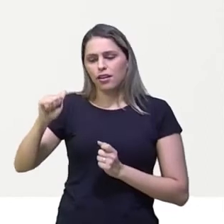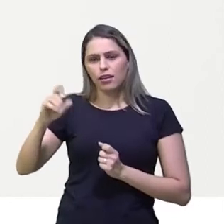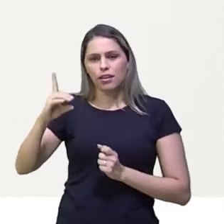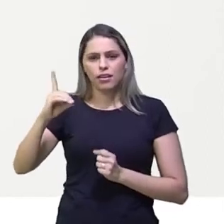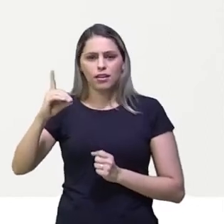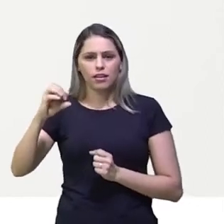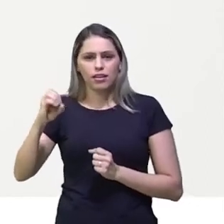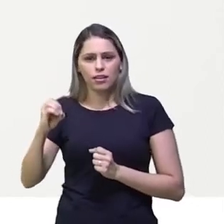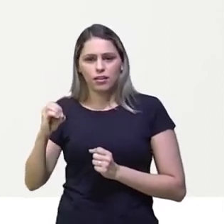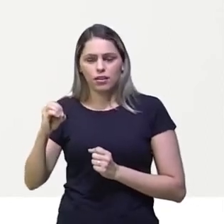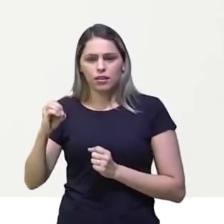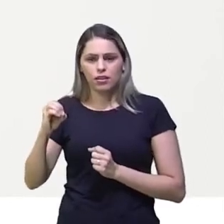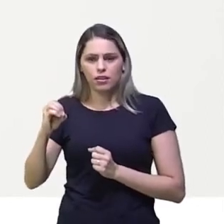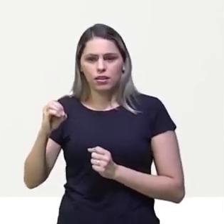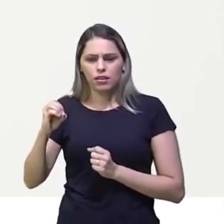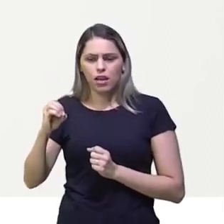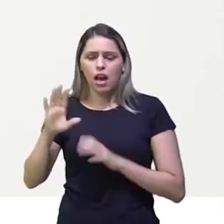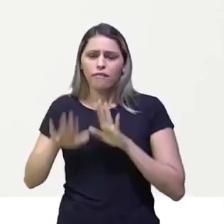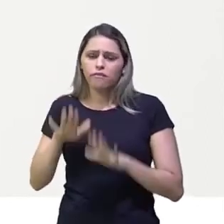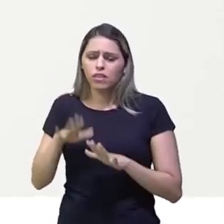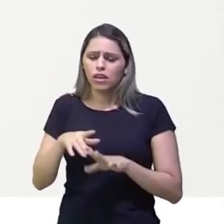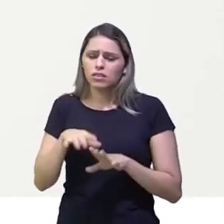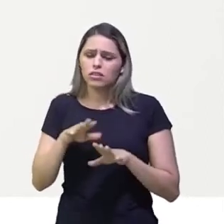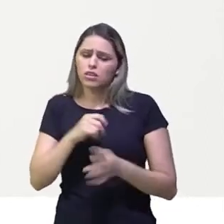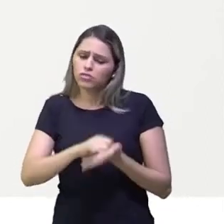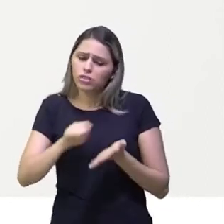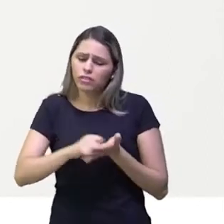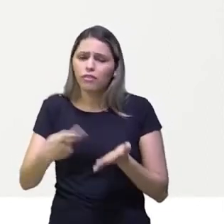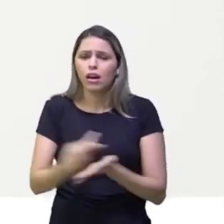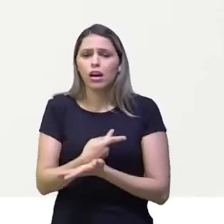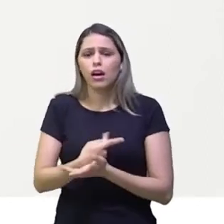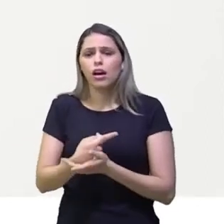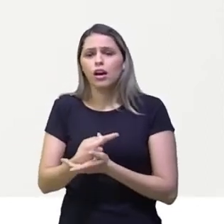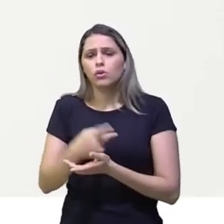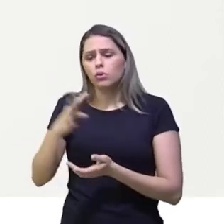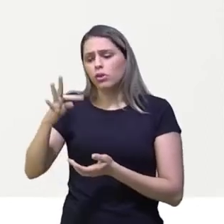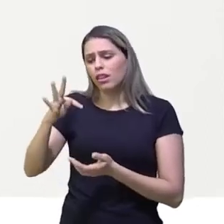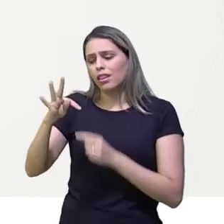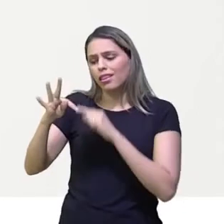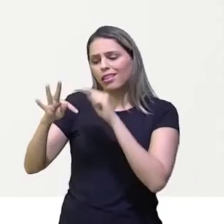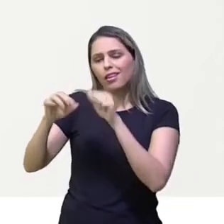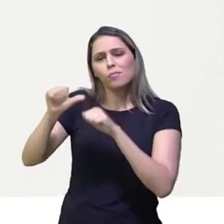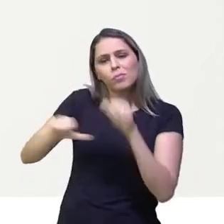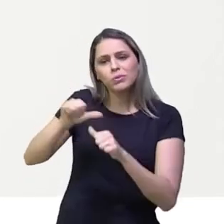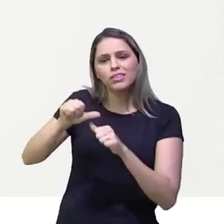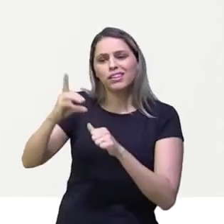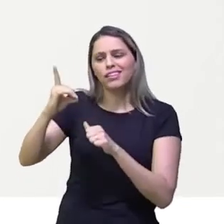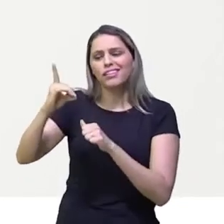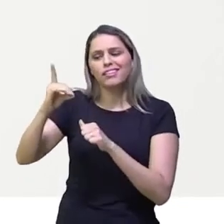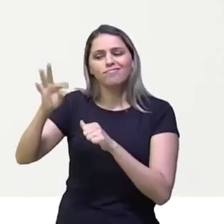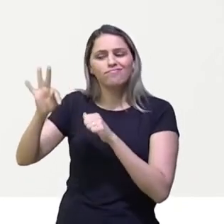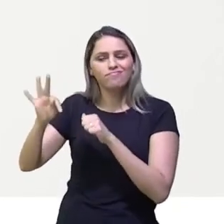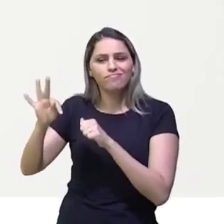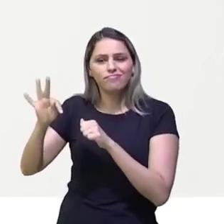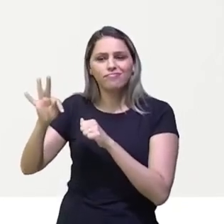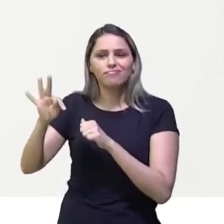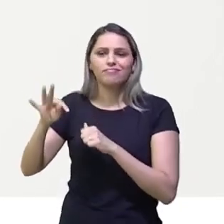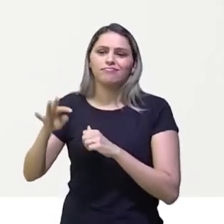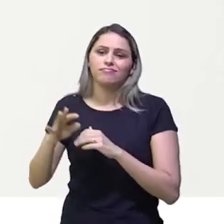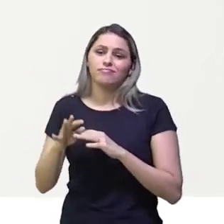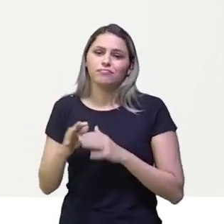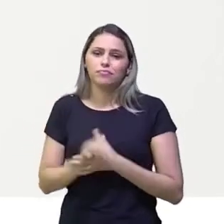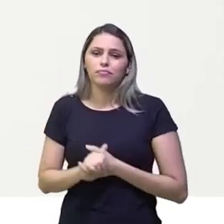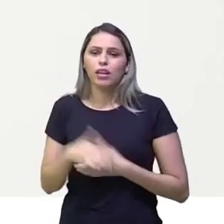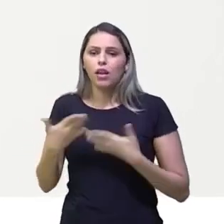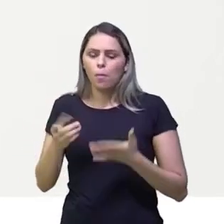tato. Acontece, professora? Acontece, porque você não está conseguindo ainda identificar o som. Então, vamos lá, uma palavrinha com a letra